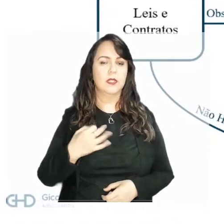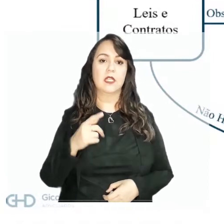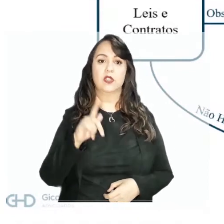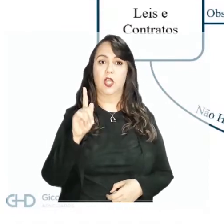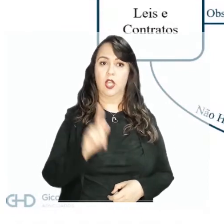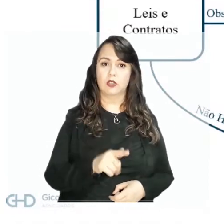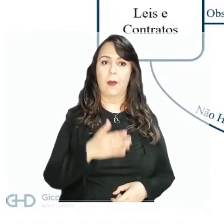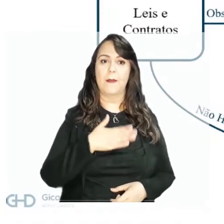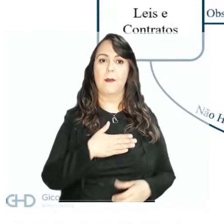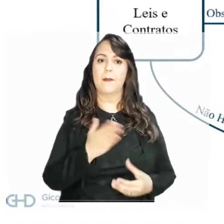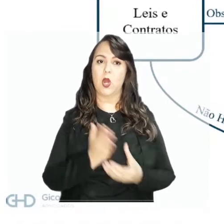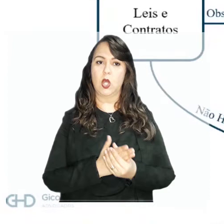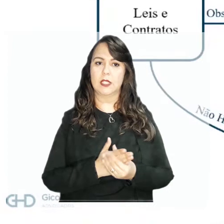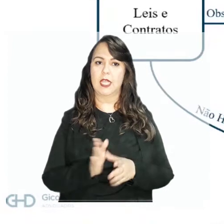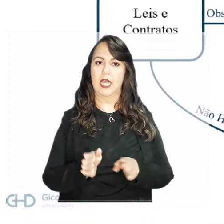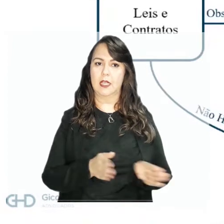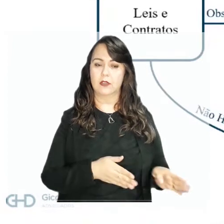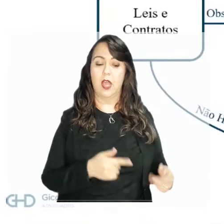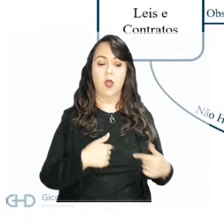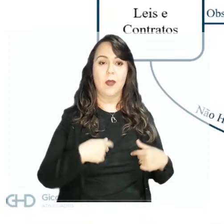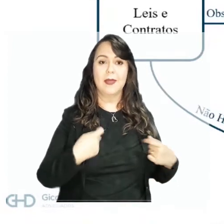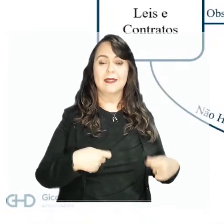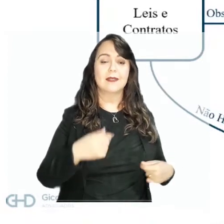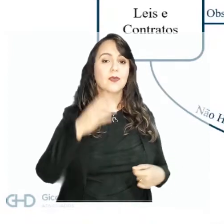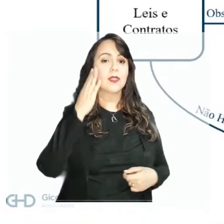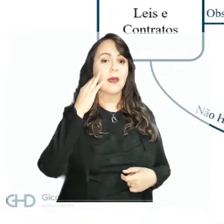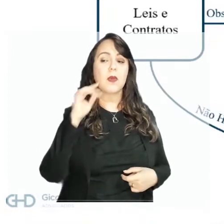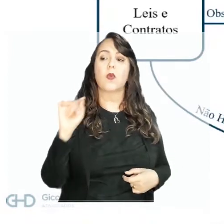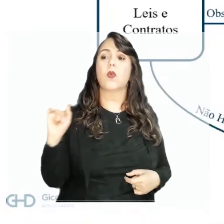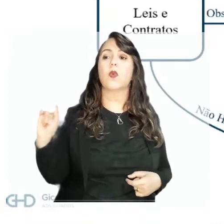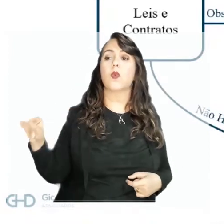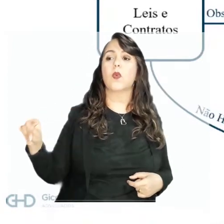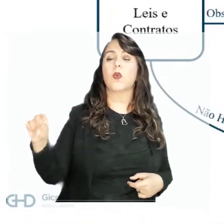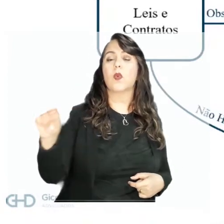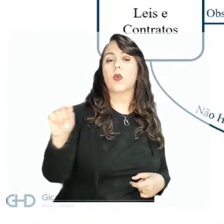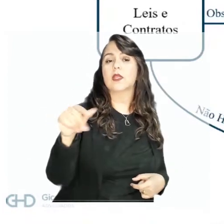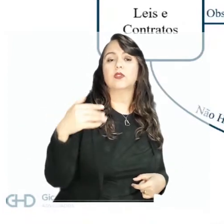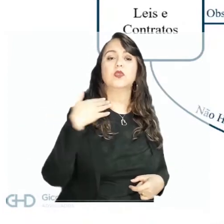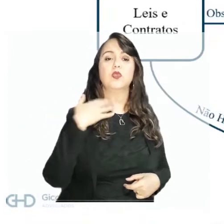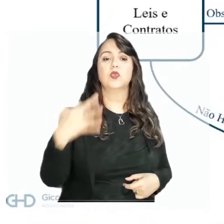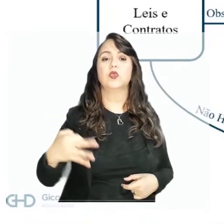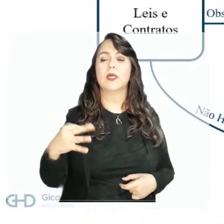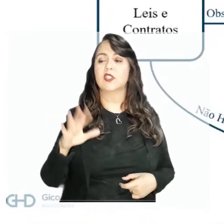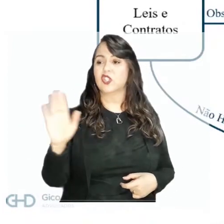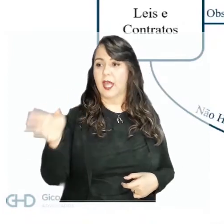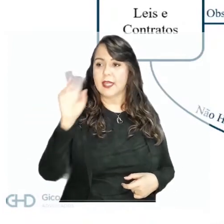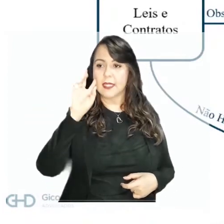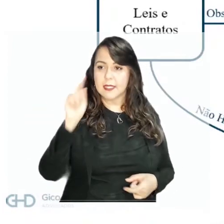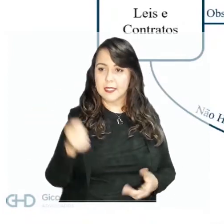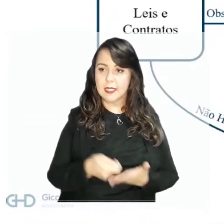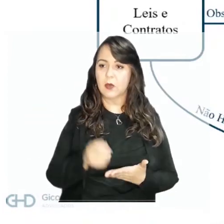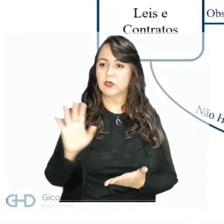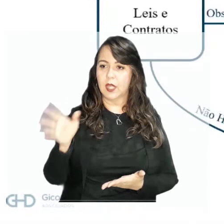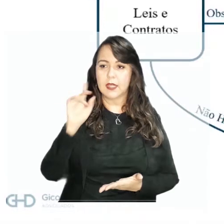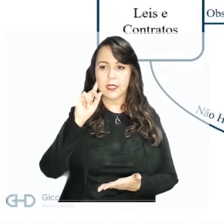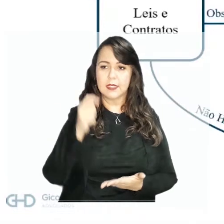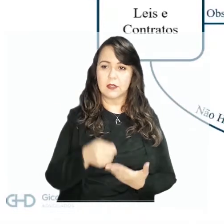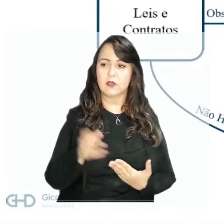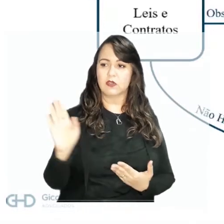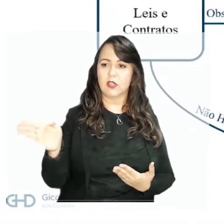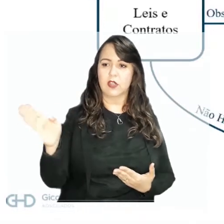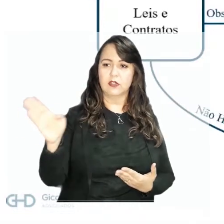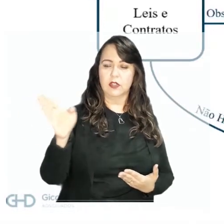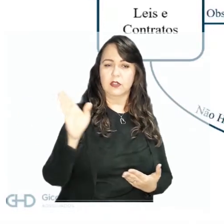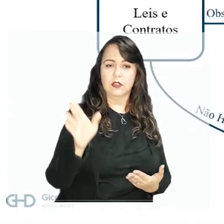seus colegas já decidiram. E hoje nós não temos ferramentas suficientes para ajudar o juiz. Ou esse